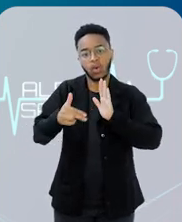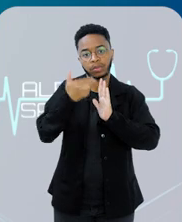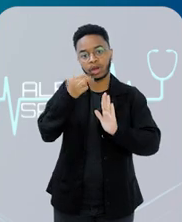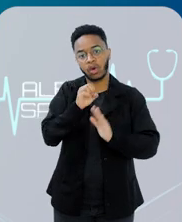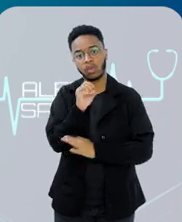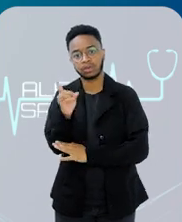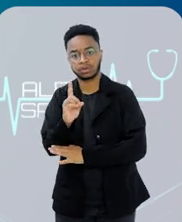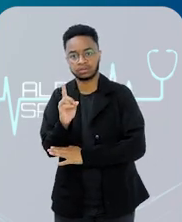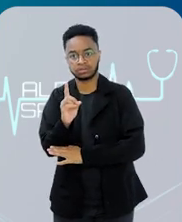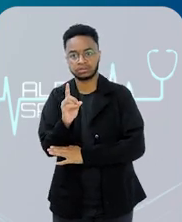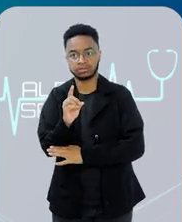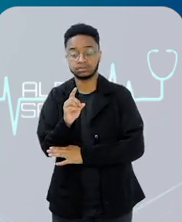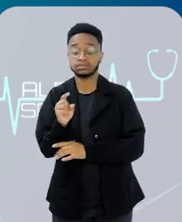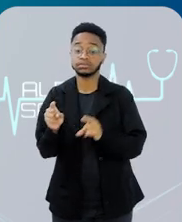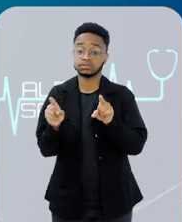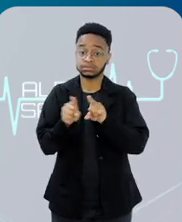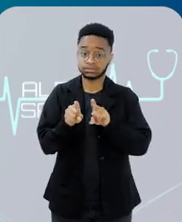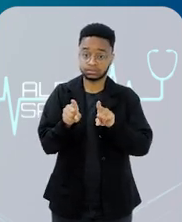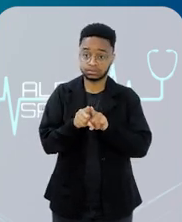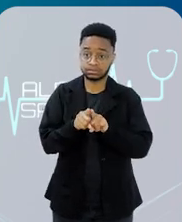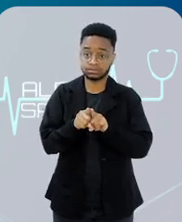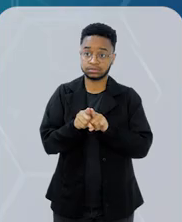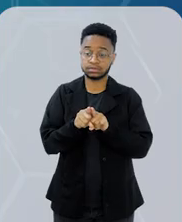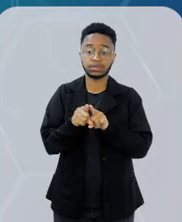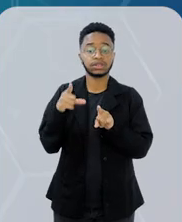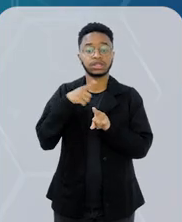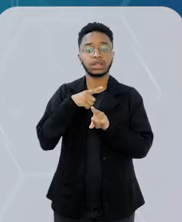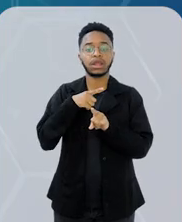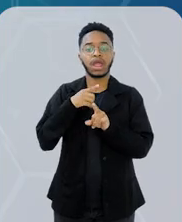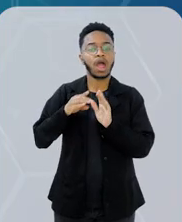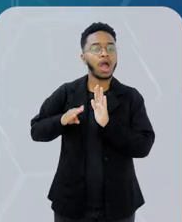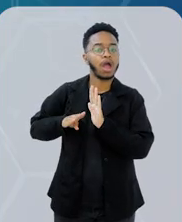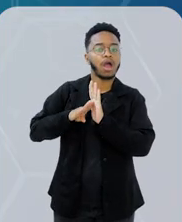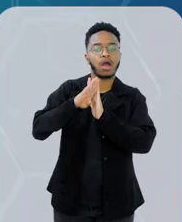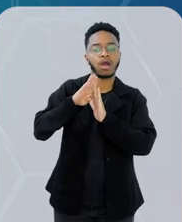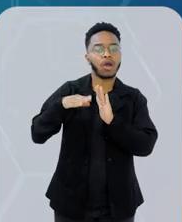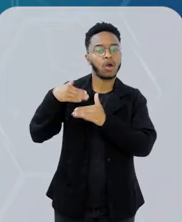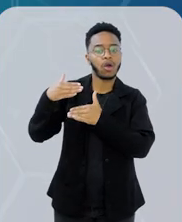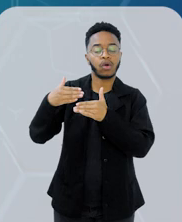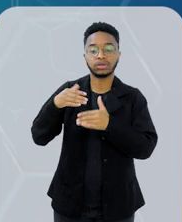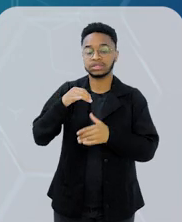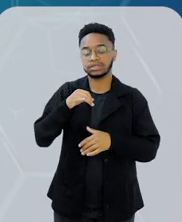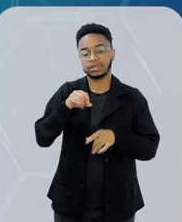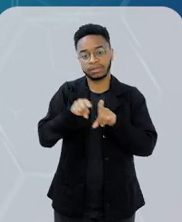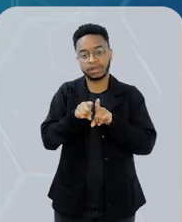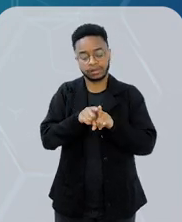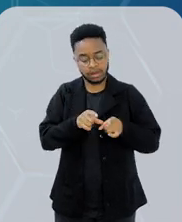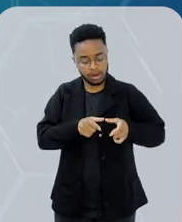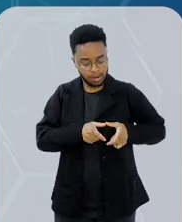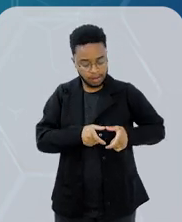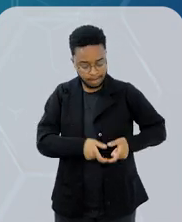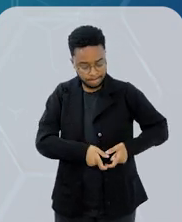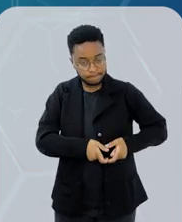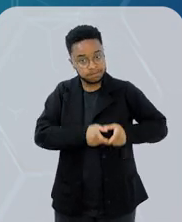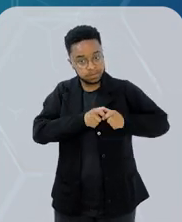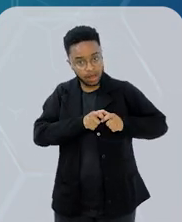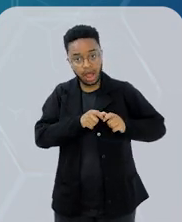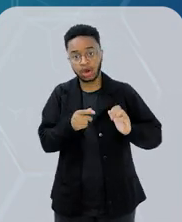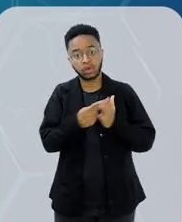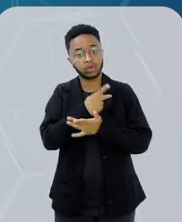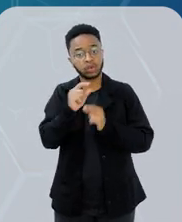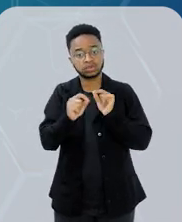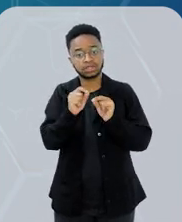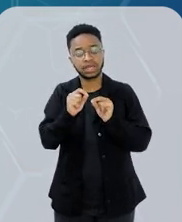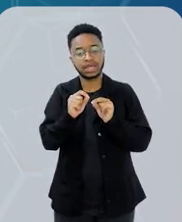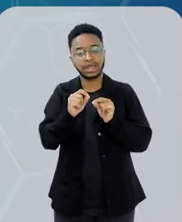operar ou não. E além disso, também essa ascensão maior, essa subida maior desse bico do peito também faz com que pequenos